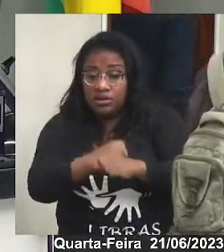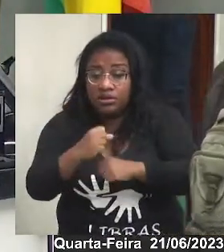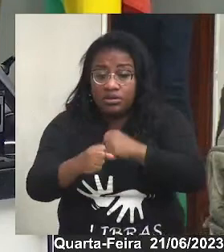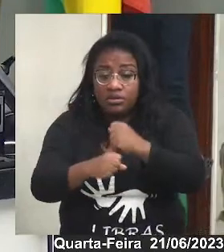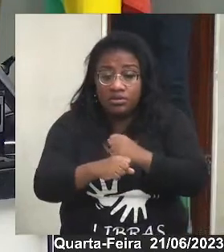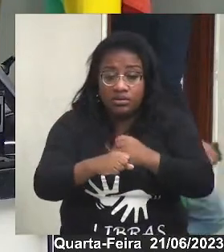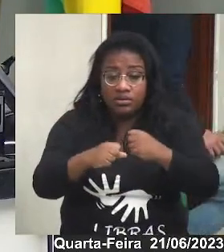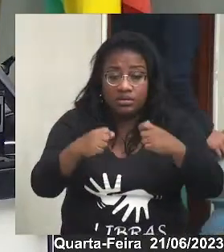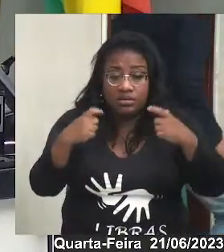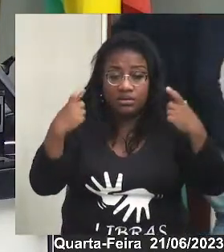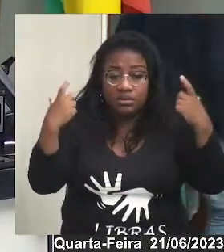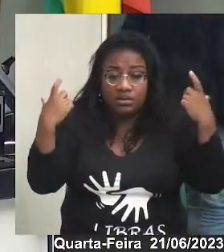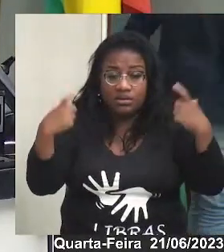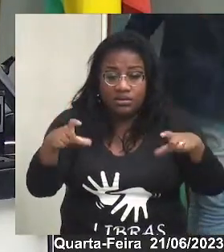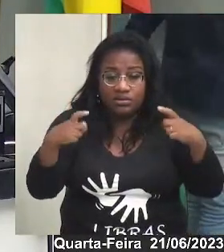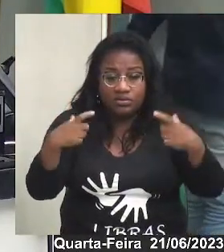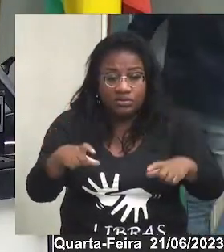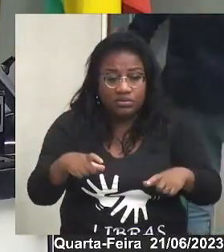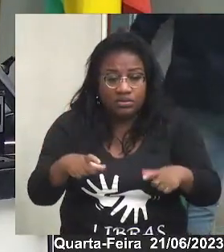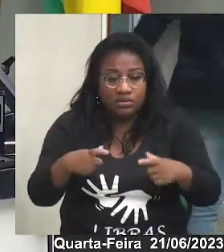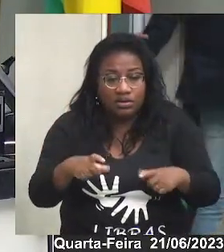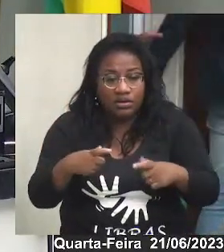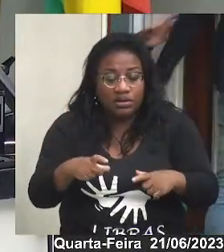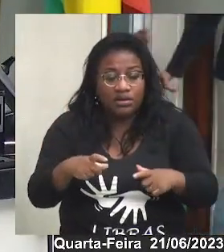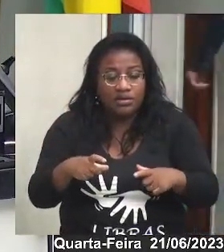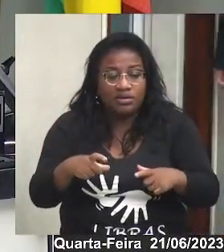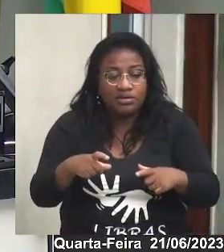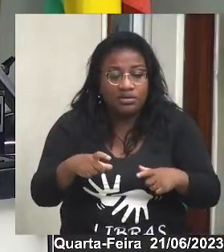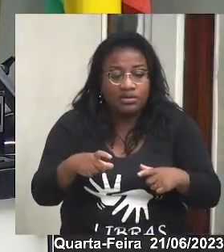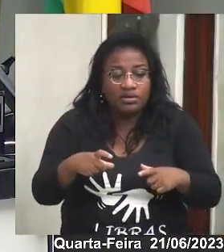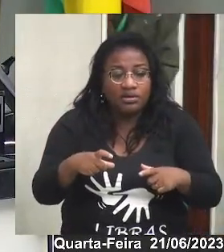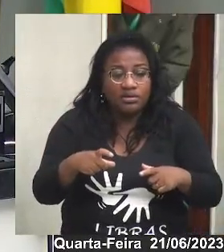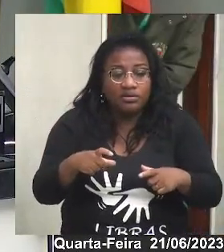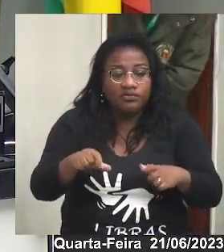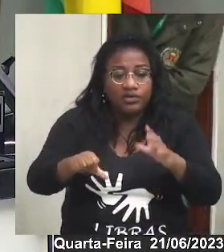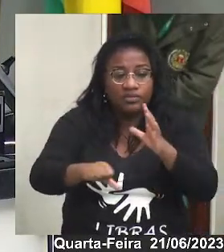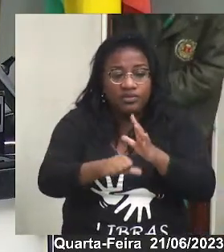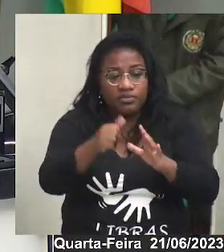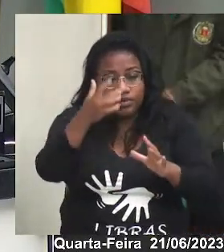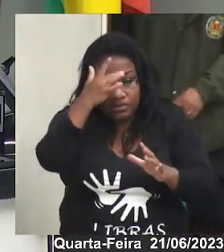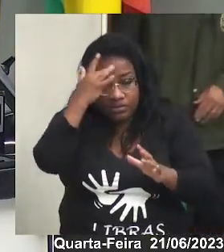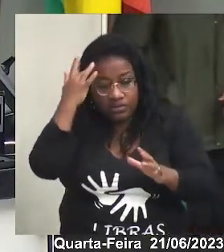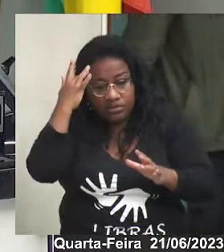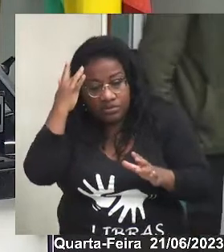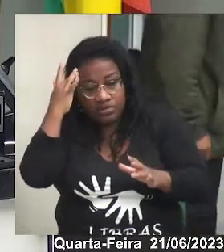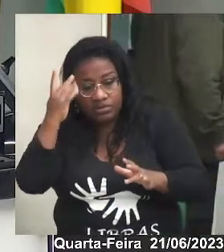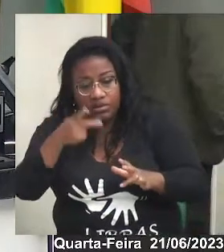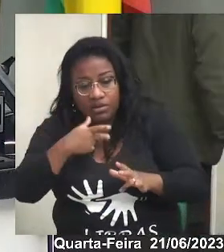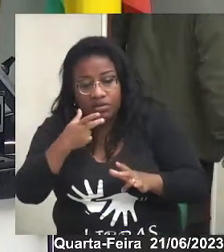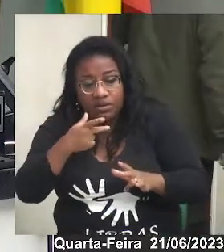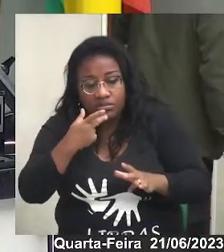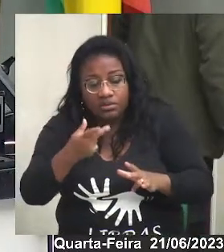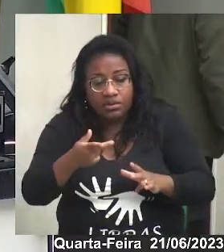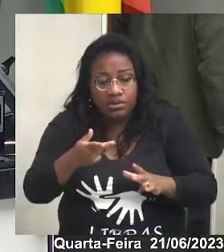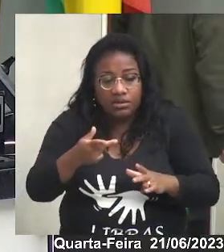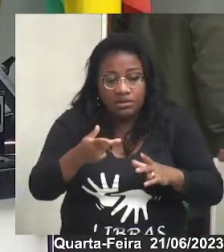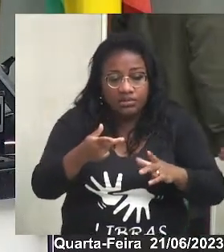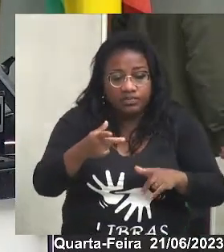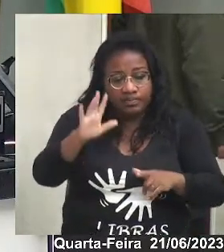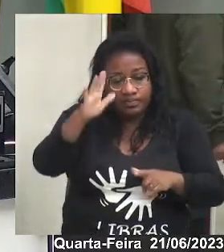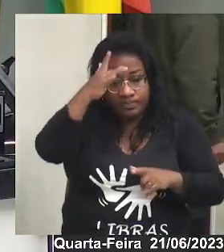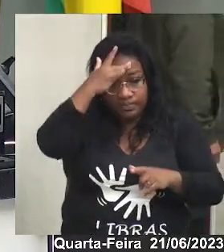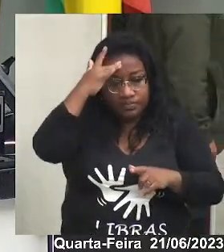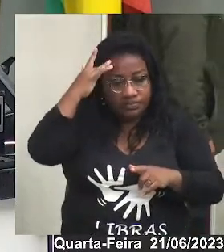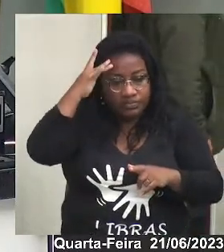anos, 40 anos no local. E eu fui uma das primeiras pessoas a falar que eu não concordaria que mudasse ninguém de